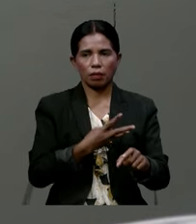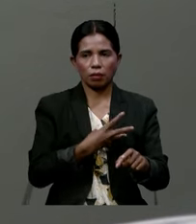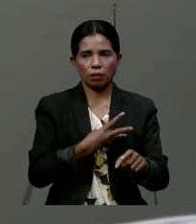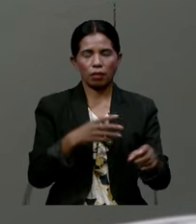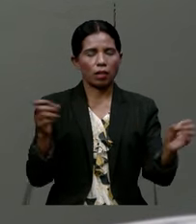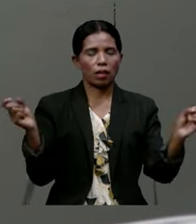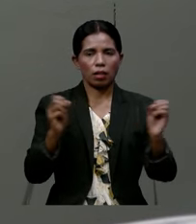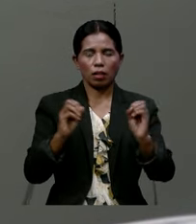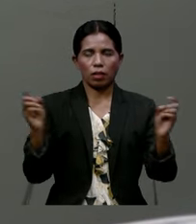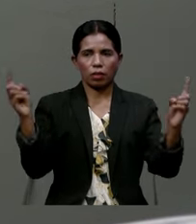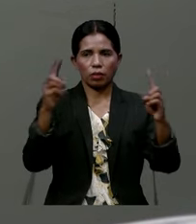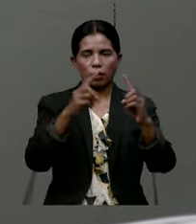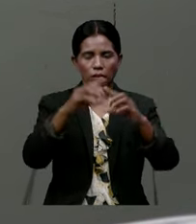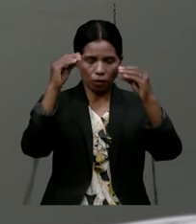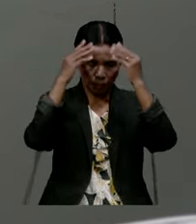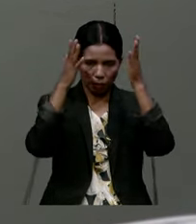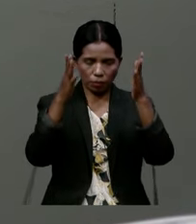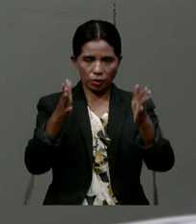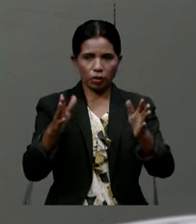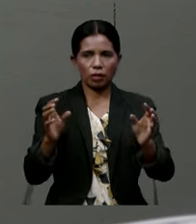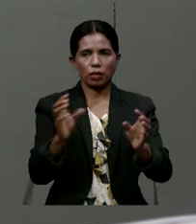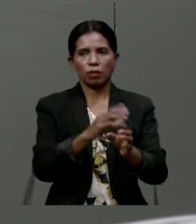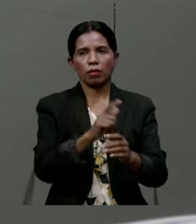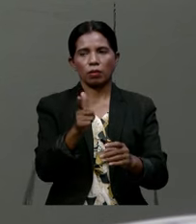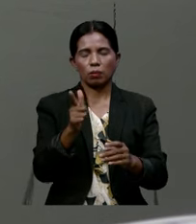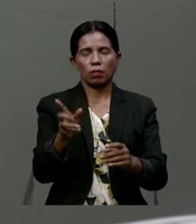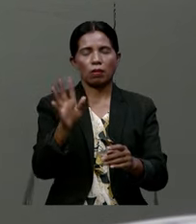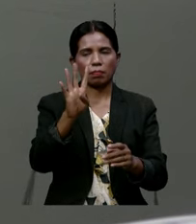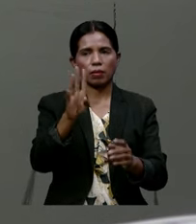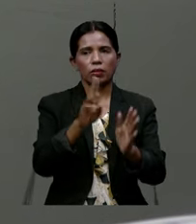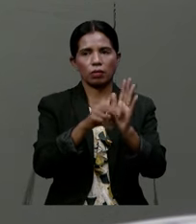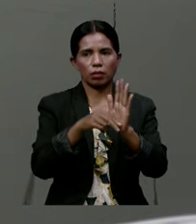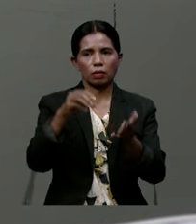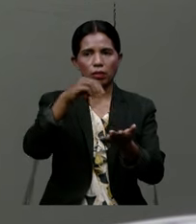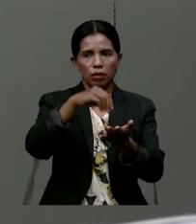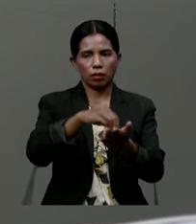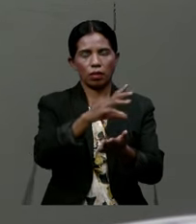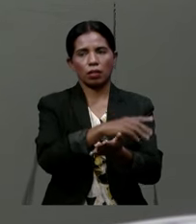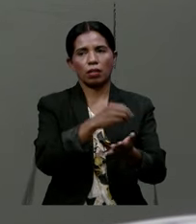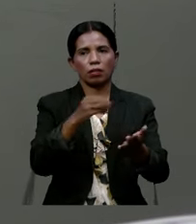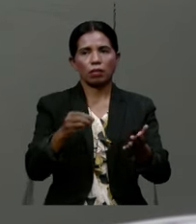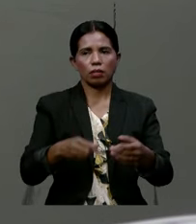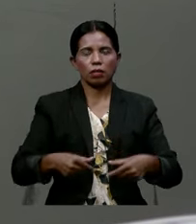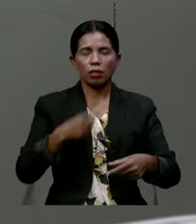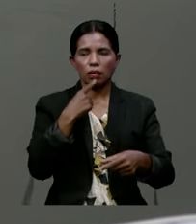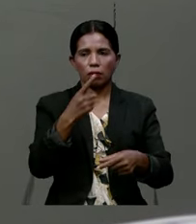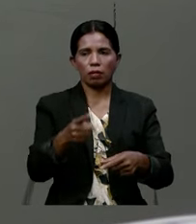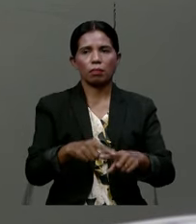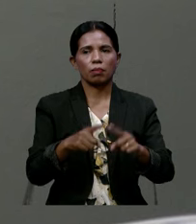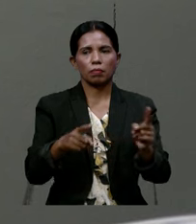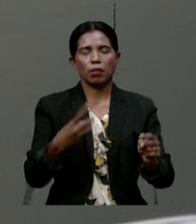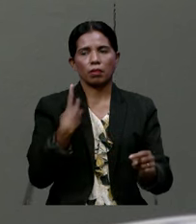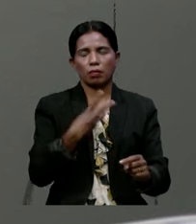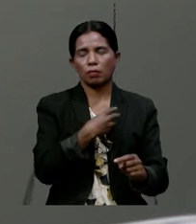maklato a minha professor ne vem aclato 24 horas ne tem que colocar uma base ne orientação mas bem a mim se dá que